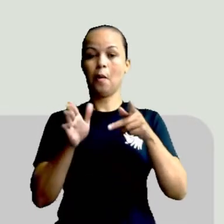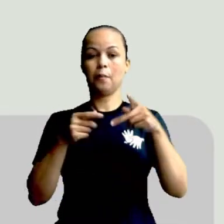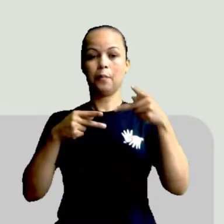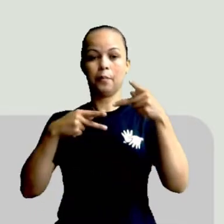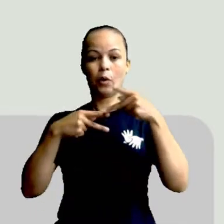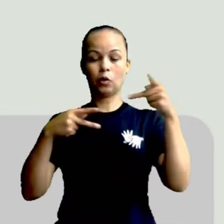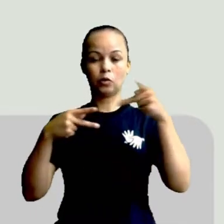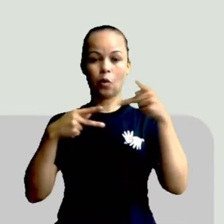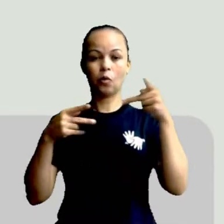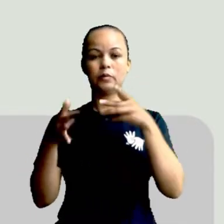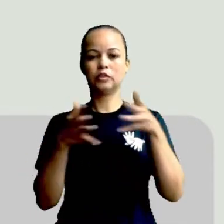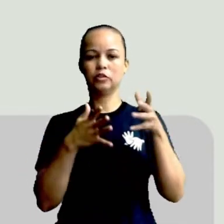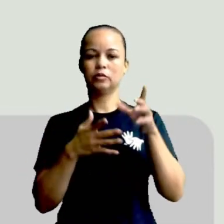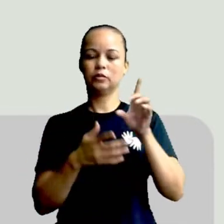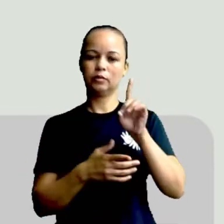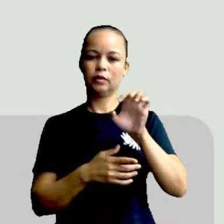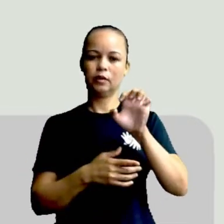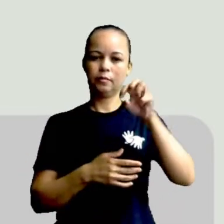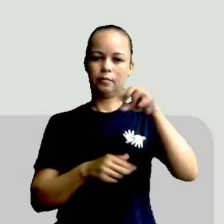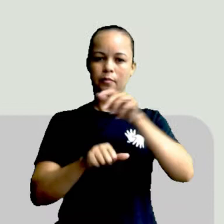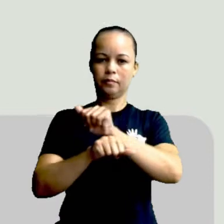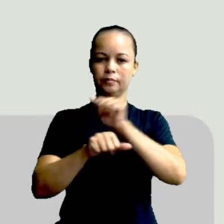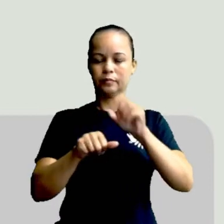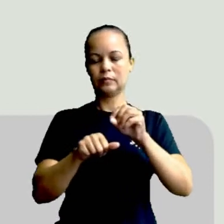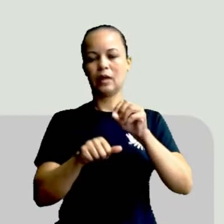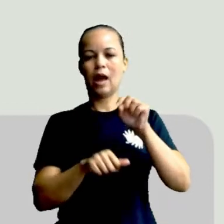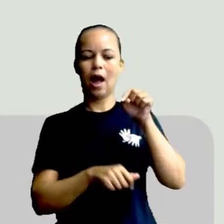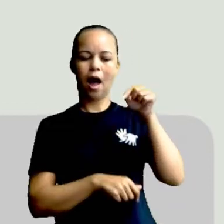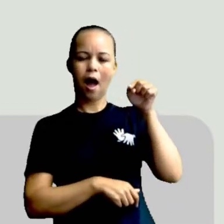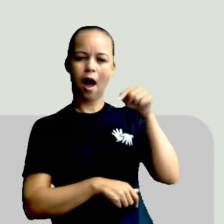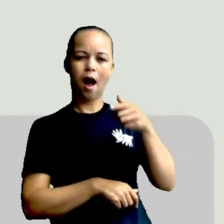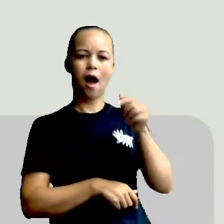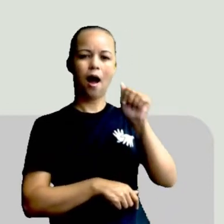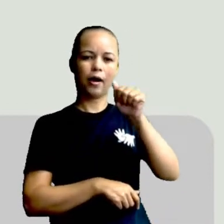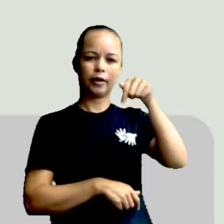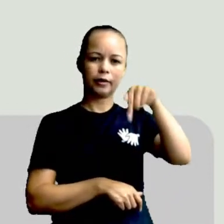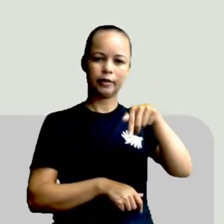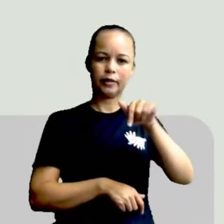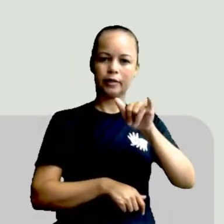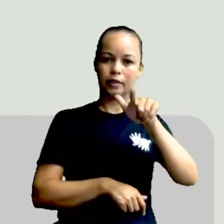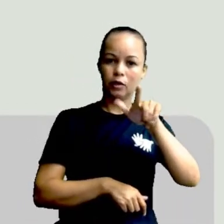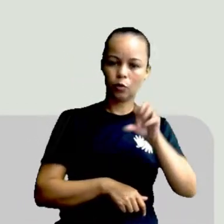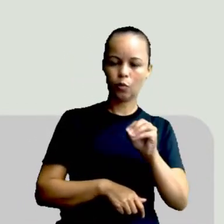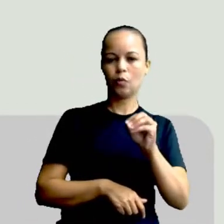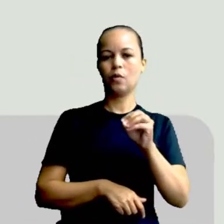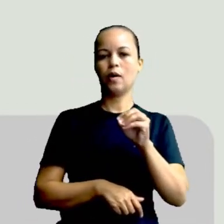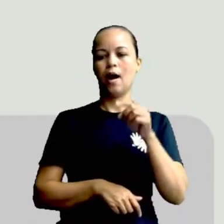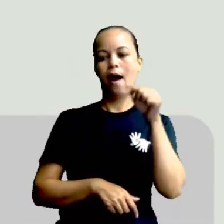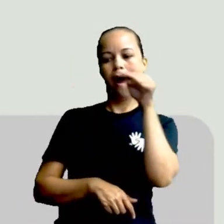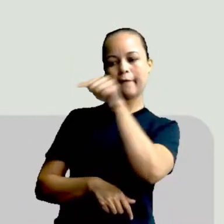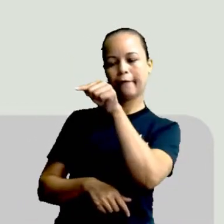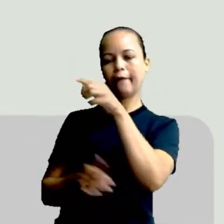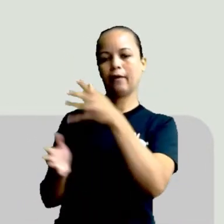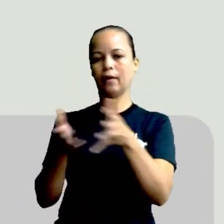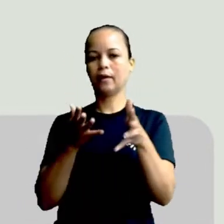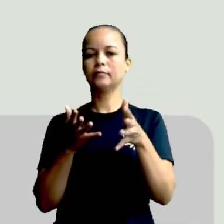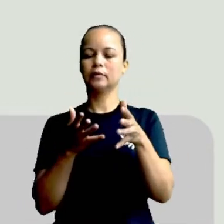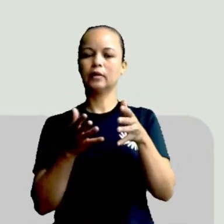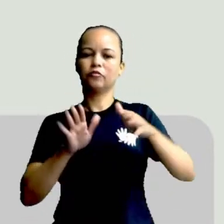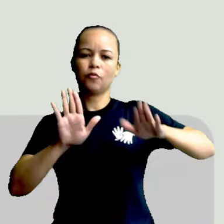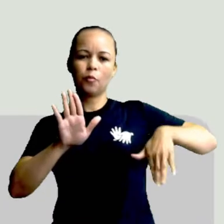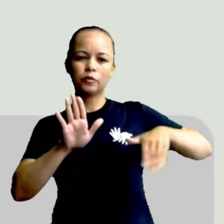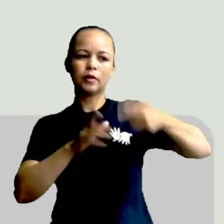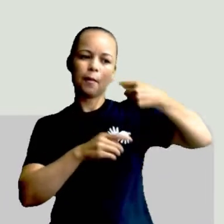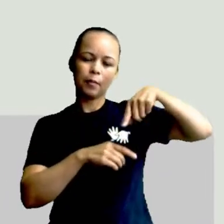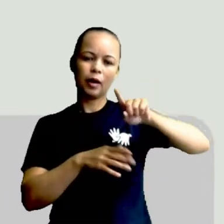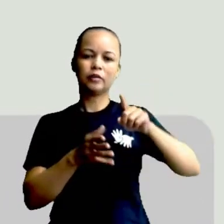aquele o verão voltamos aquela praia significa que é voltamos mas a preposição a e